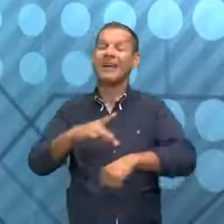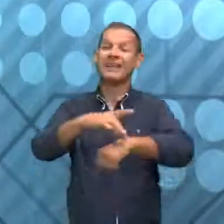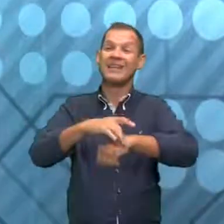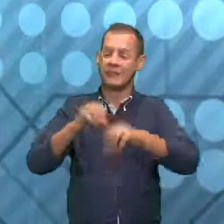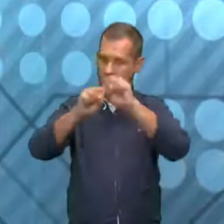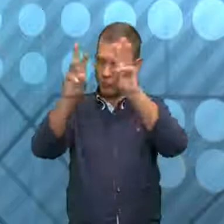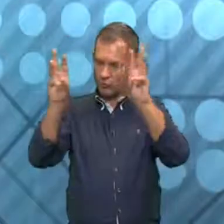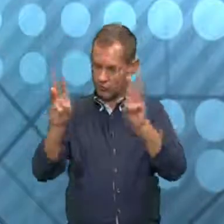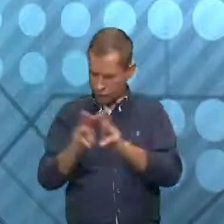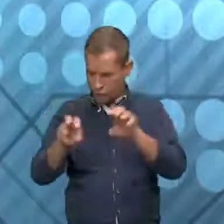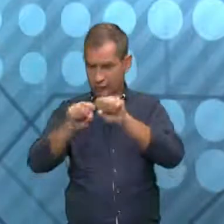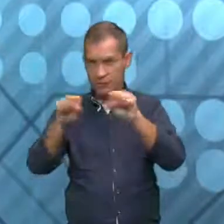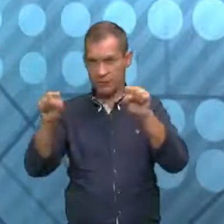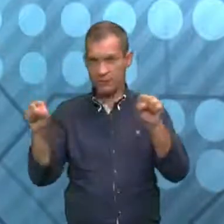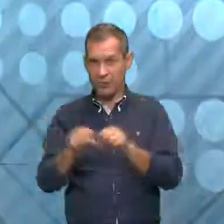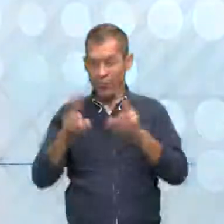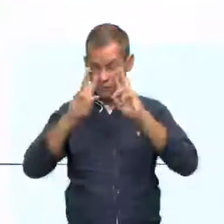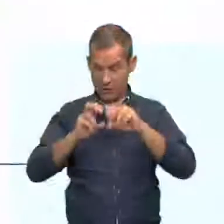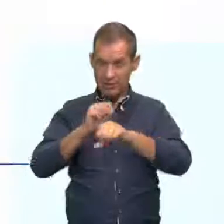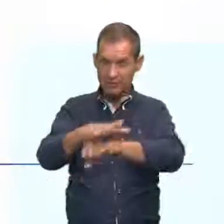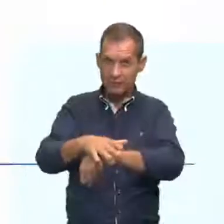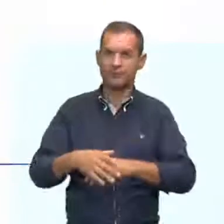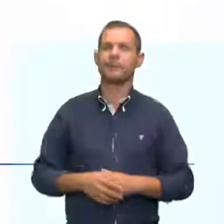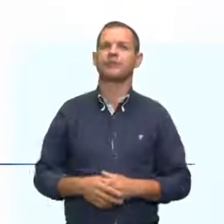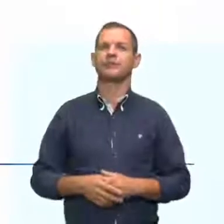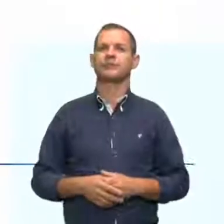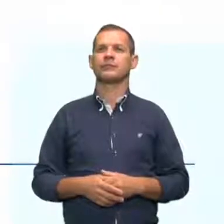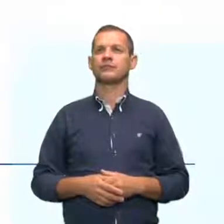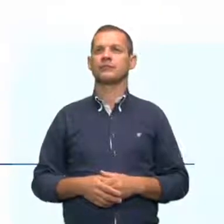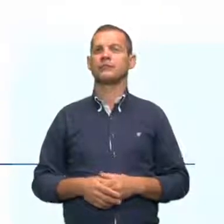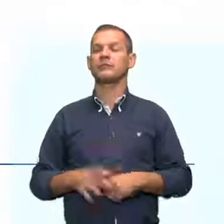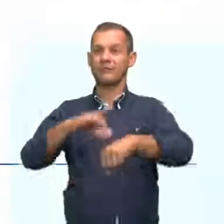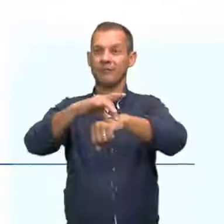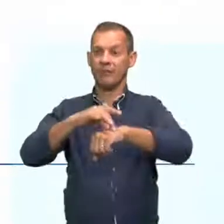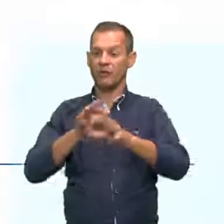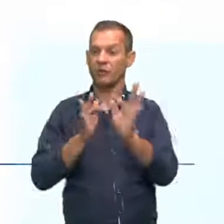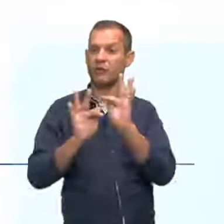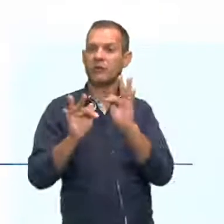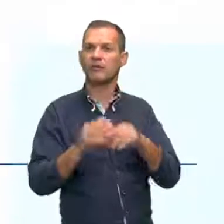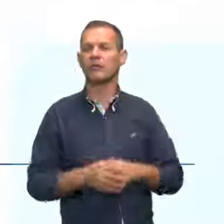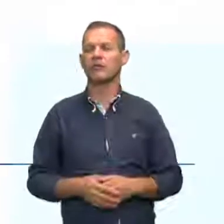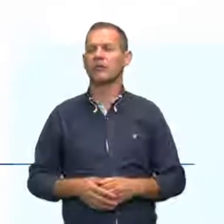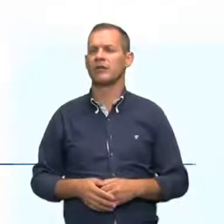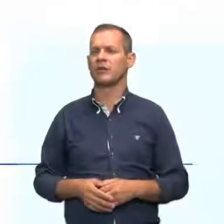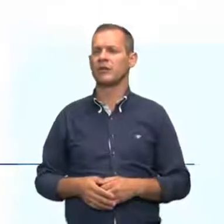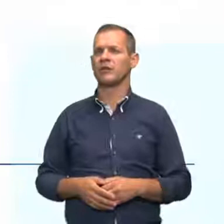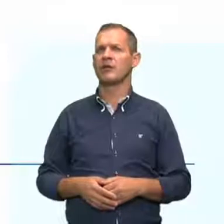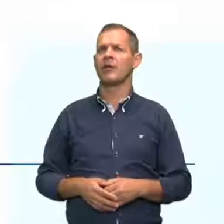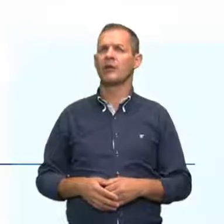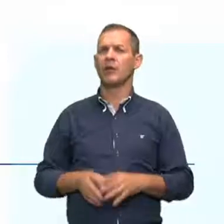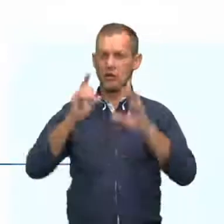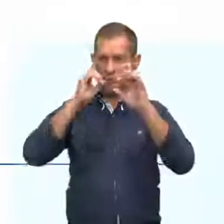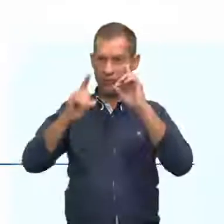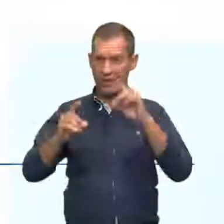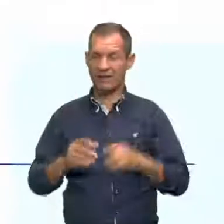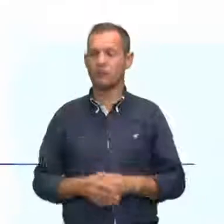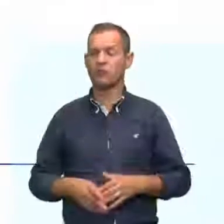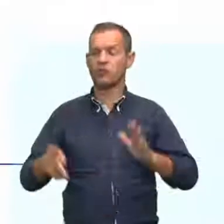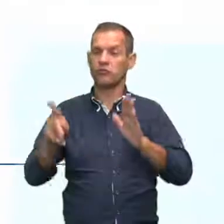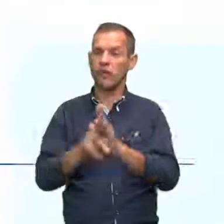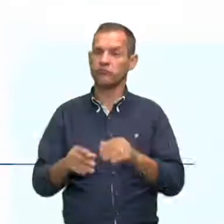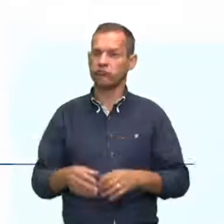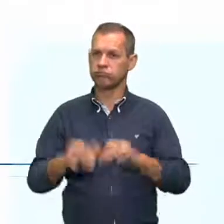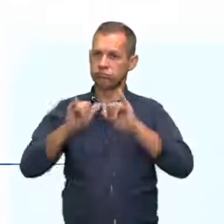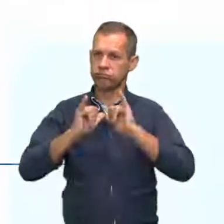do software do sistema. Observando aqui no slide, a segurança física dos dados físicos que estão